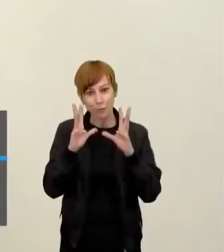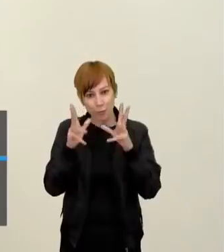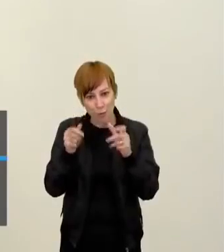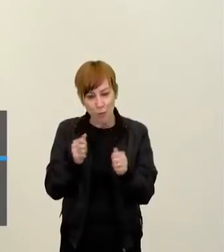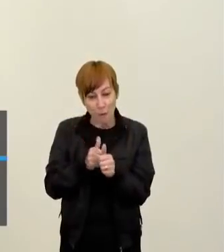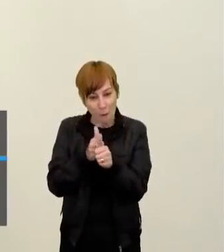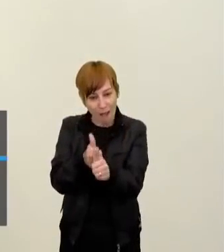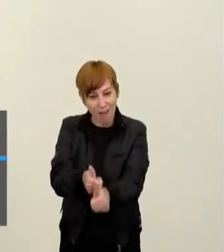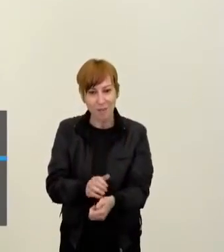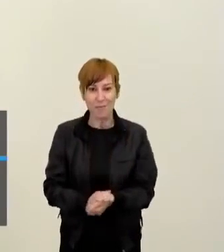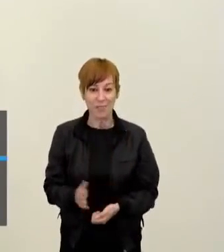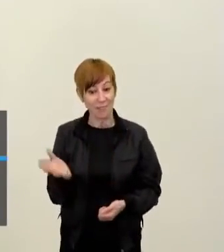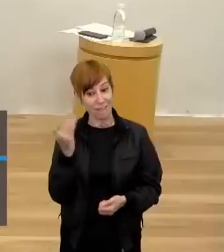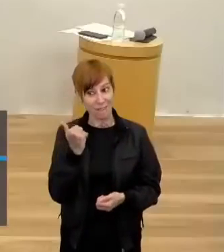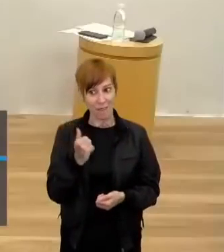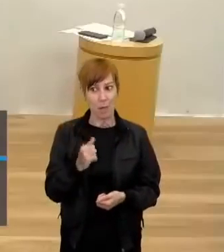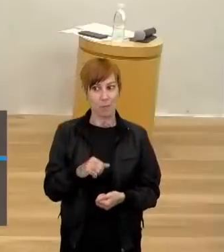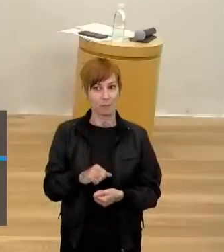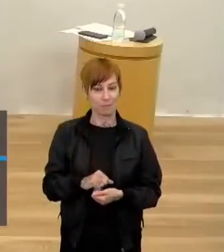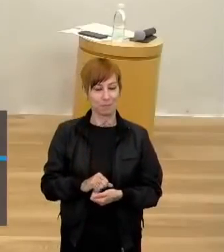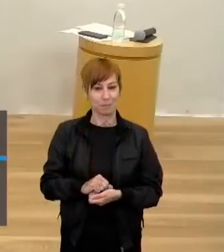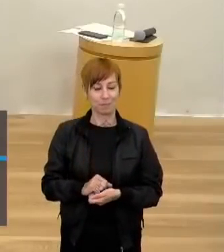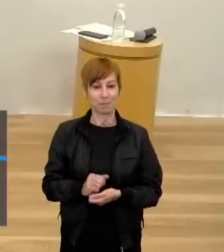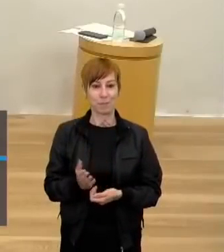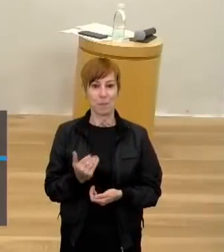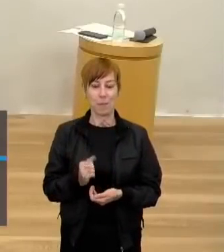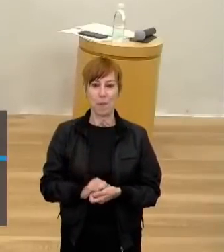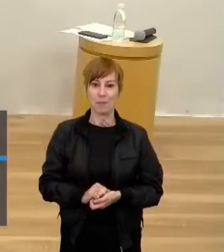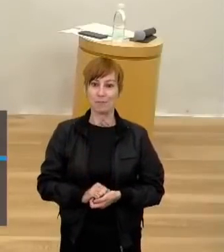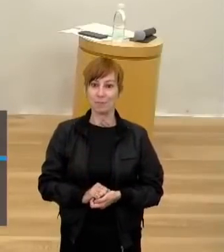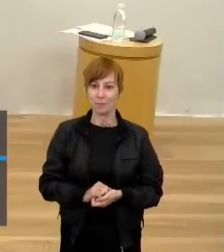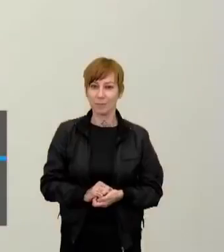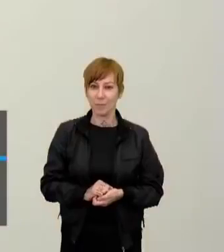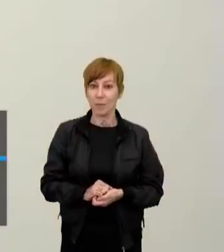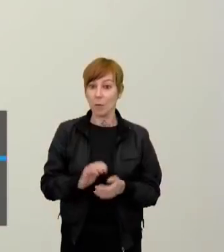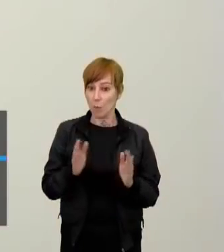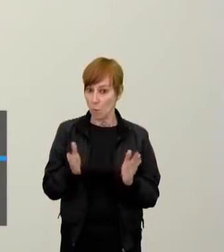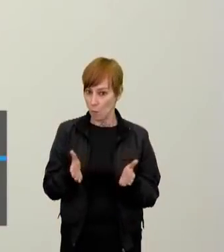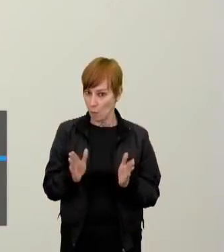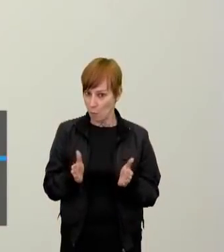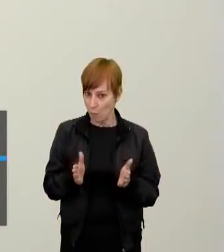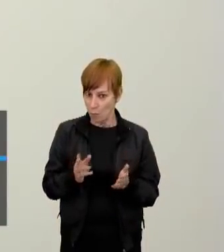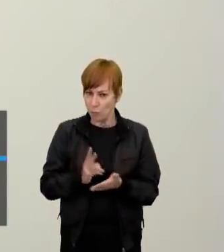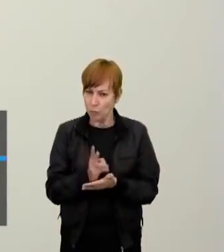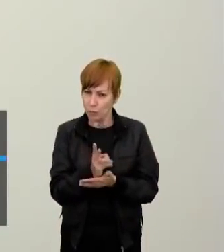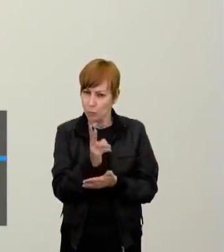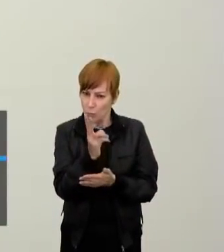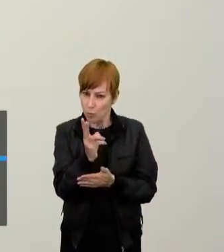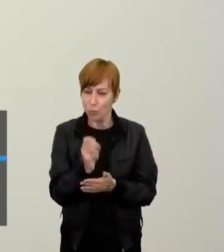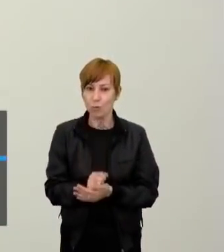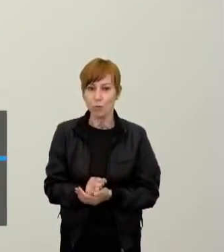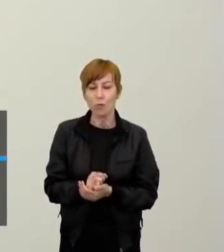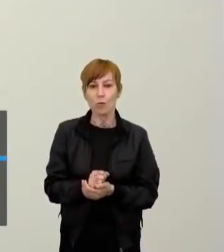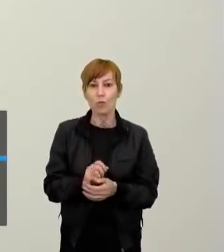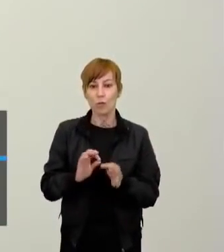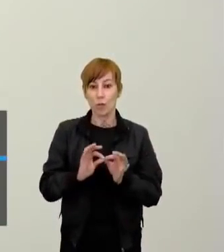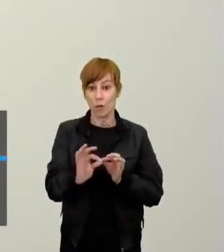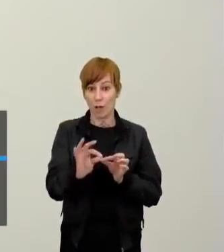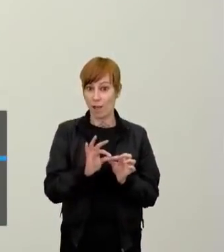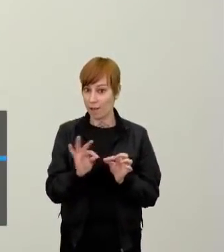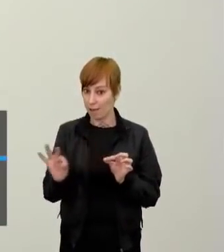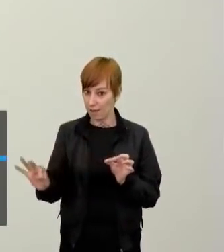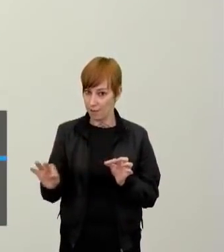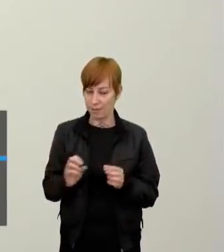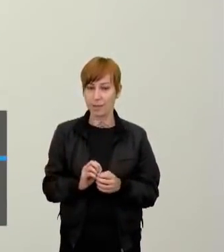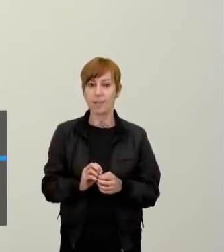Vamos para a aula, né, Vi? Bora, tem muita coisa pra gente falar hoje, tá? Hoje a gente vai continuar falando sobre as grandezas e hoje eu vou